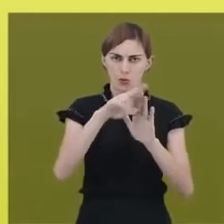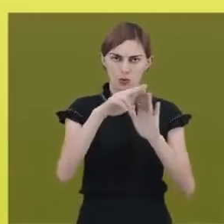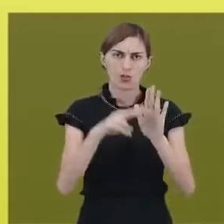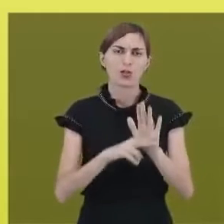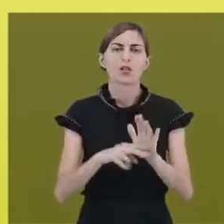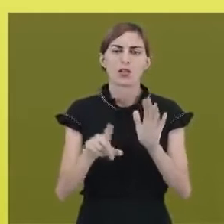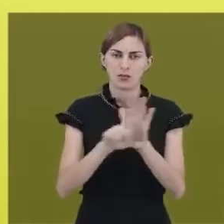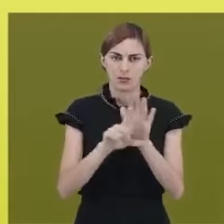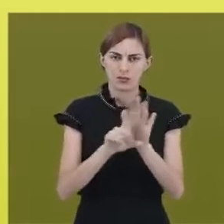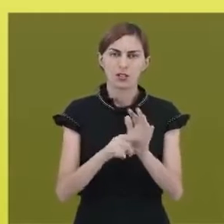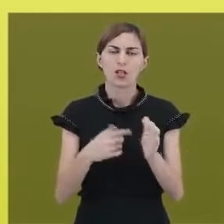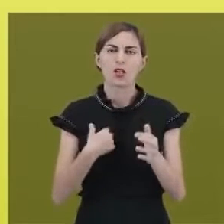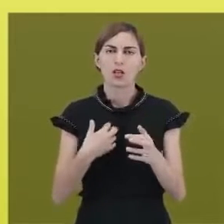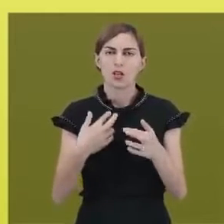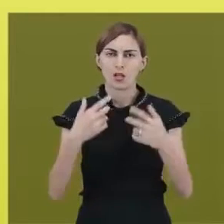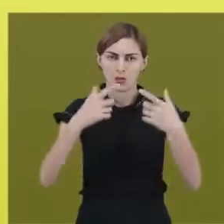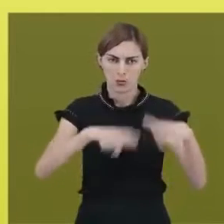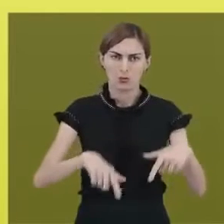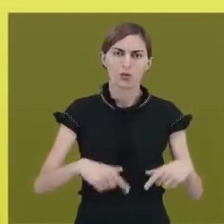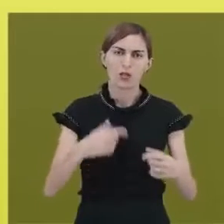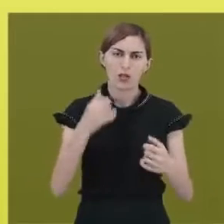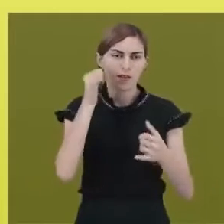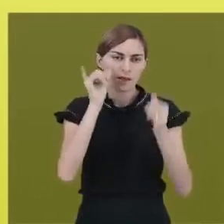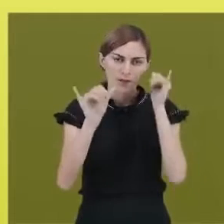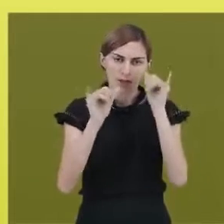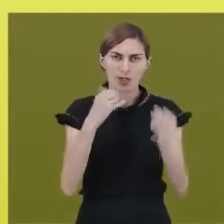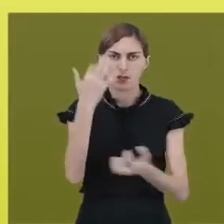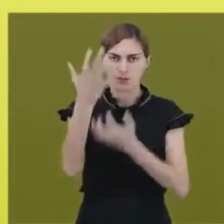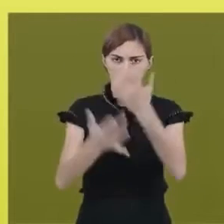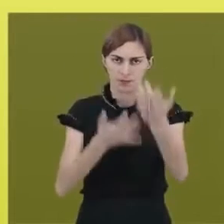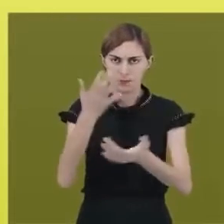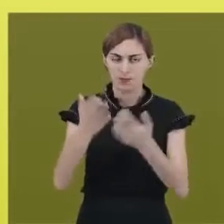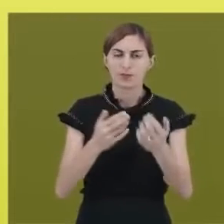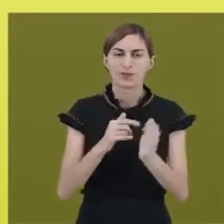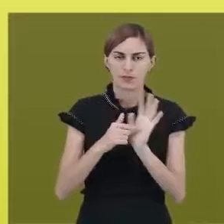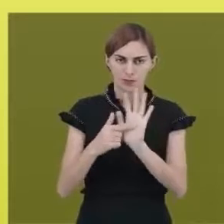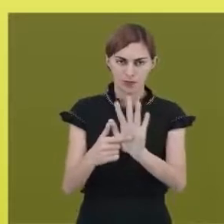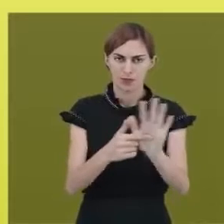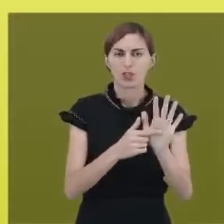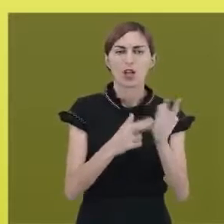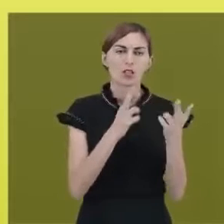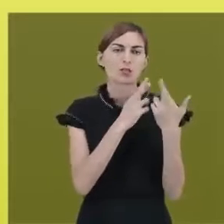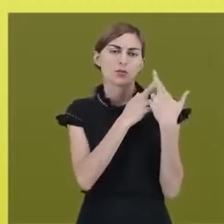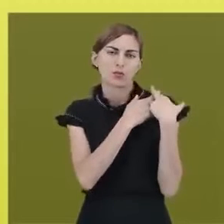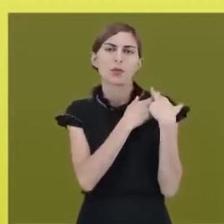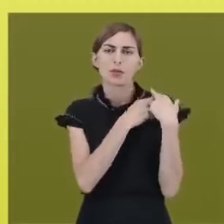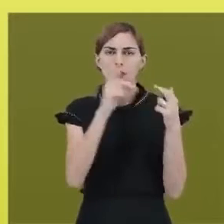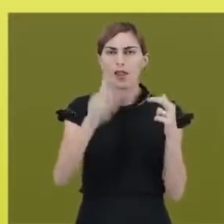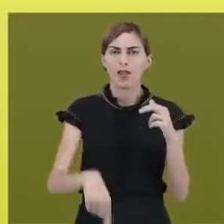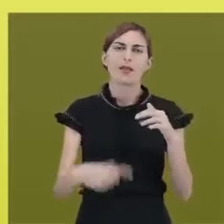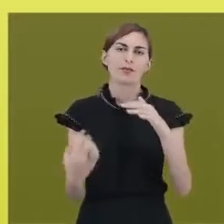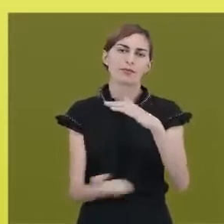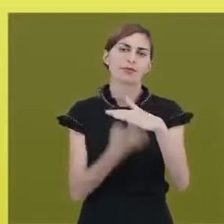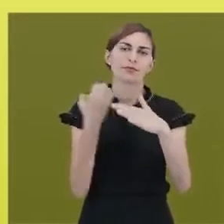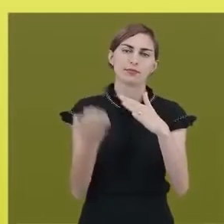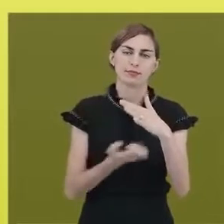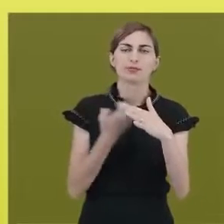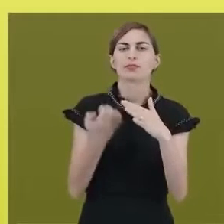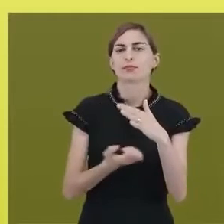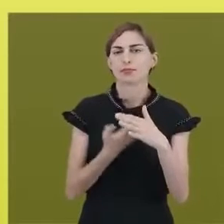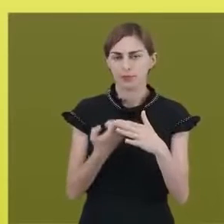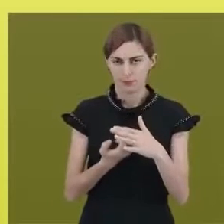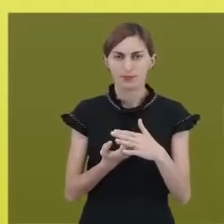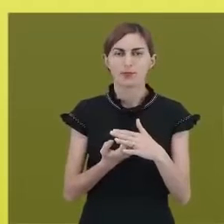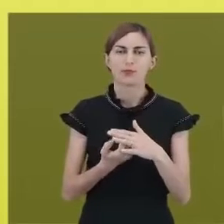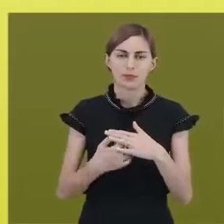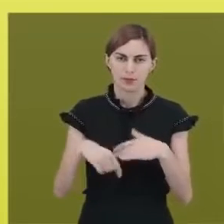questão, que regulam essa questão de incêndio. Então, logo de início, a responsabilidade do empregador, do empregado, também